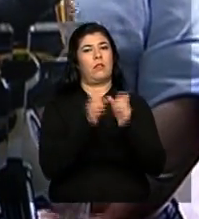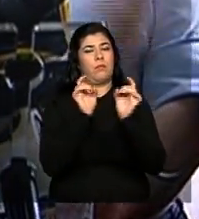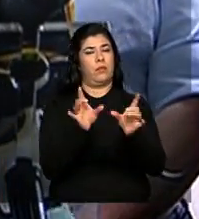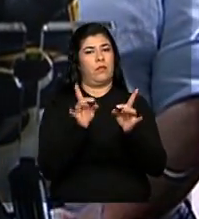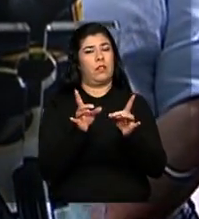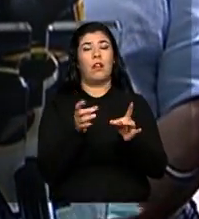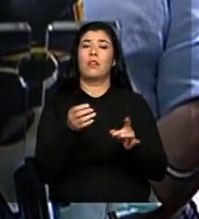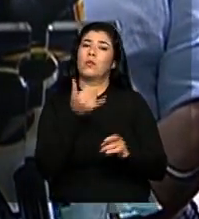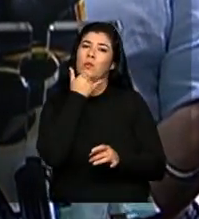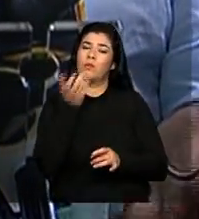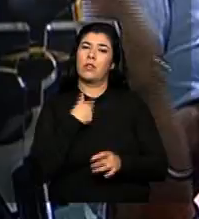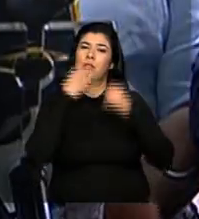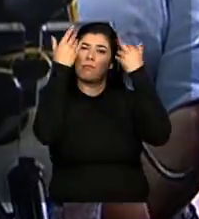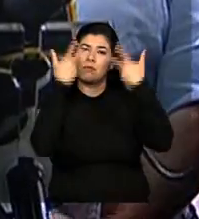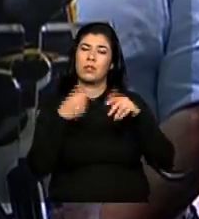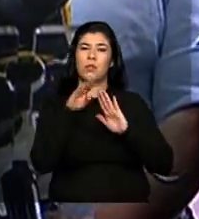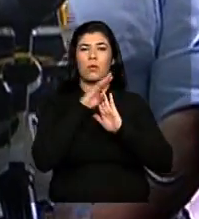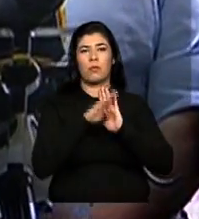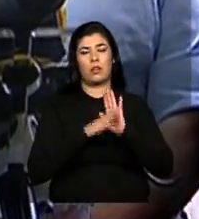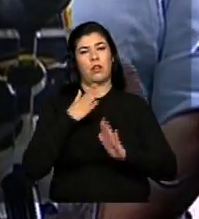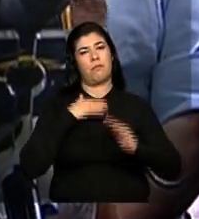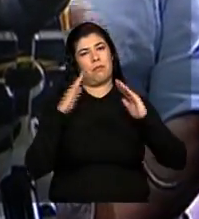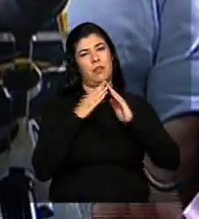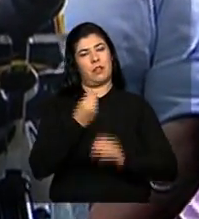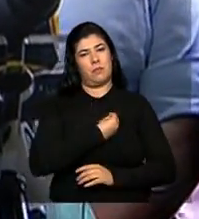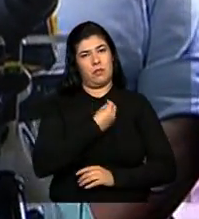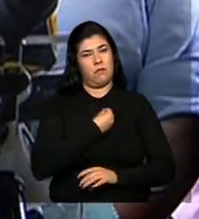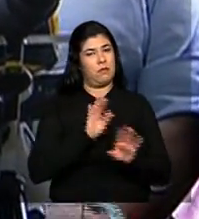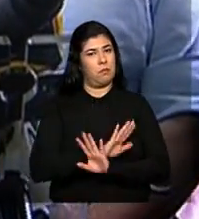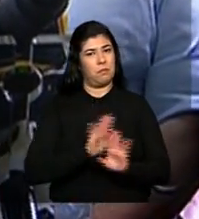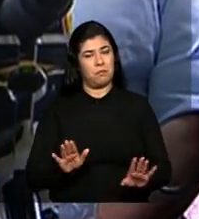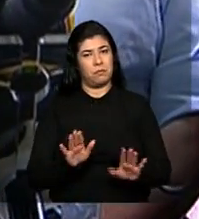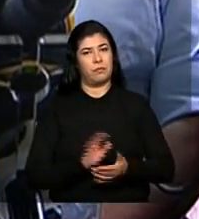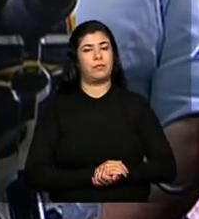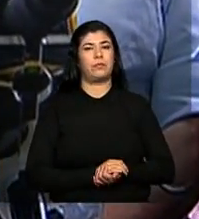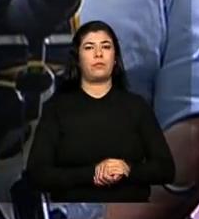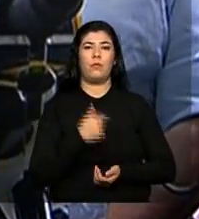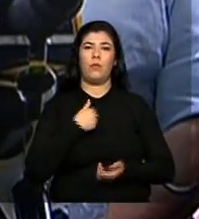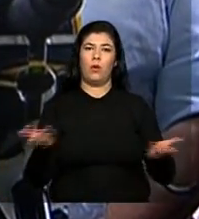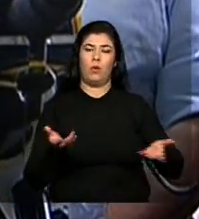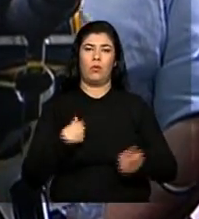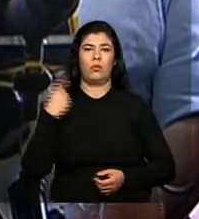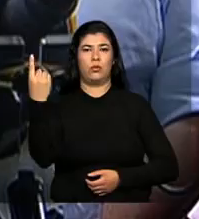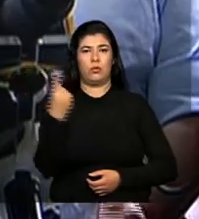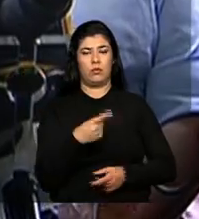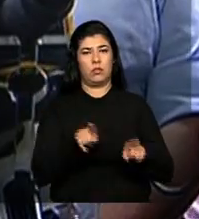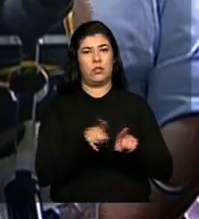queria falar sobre Minha Casa Minha Vida. Não, eu vou falar sobre Minha Casa Minha Vida. Eu vim aqui e